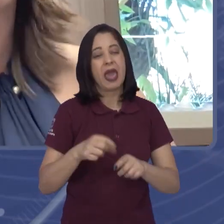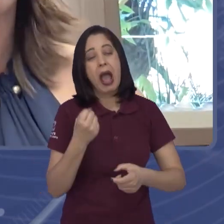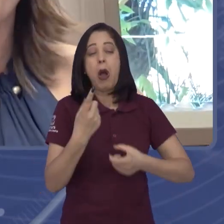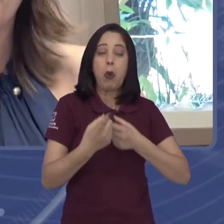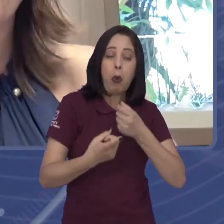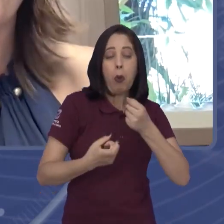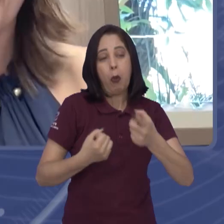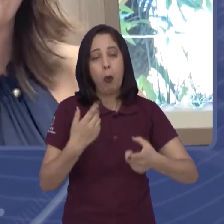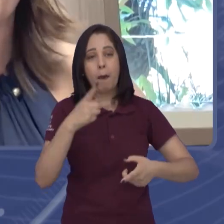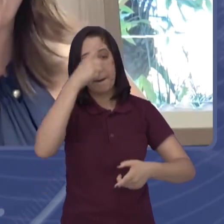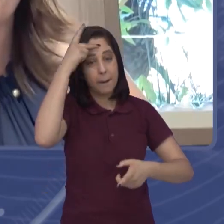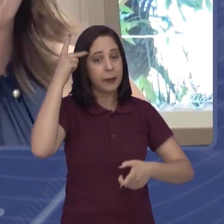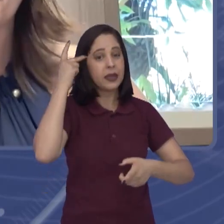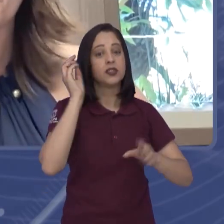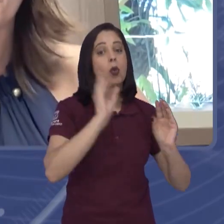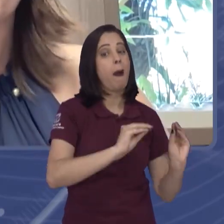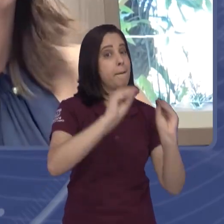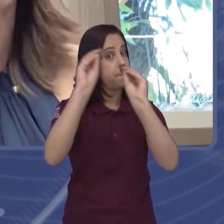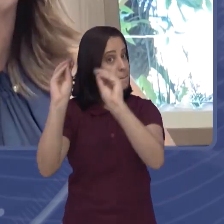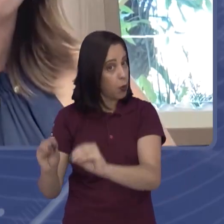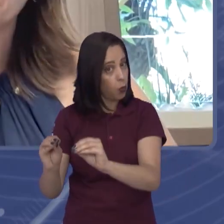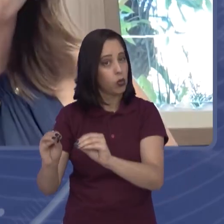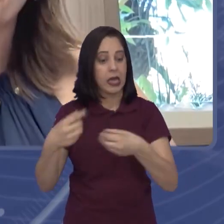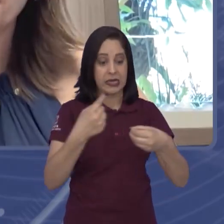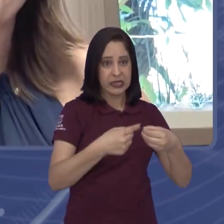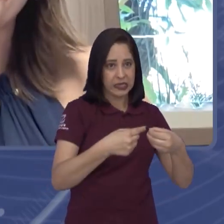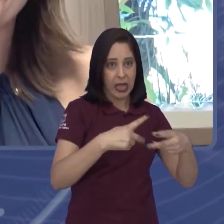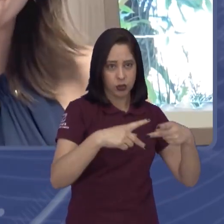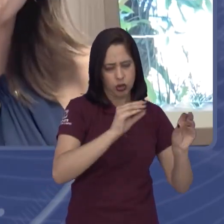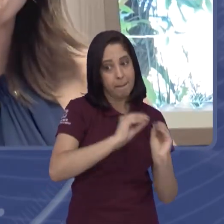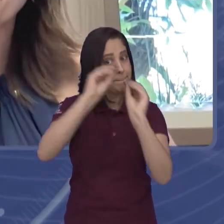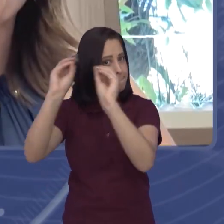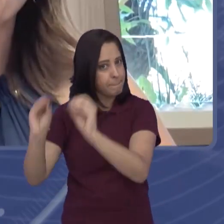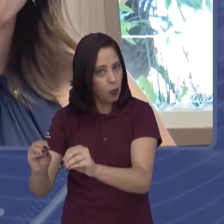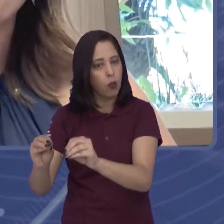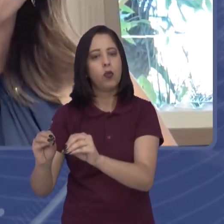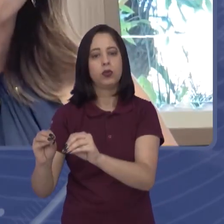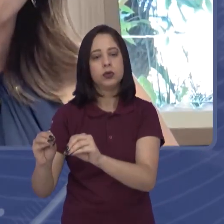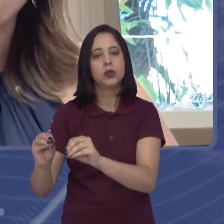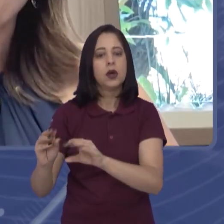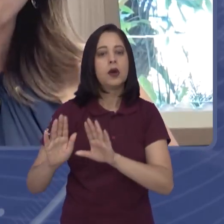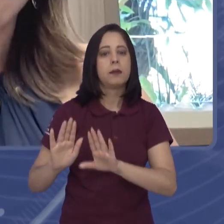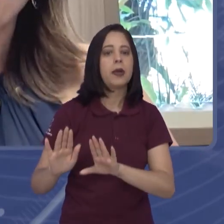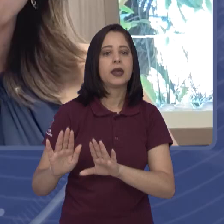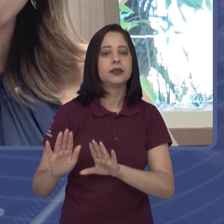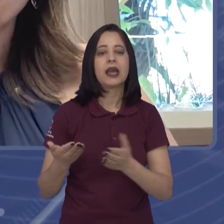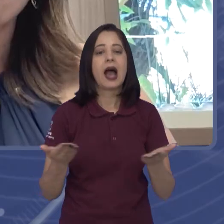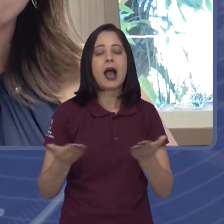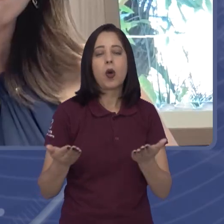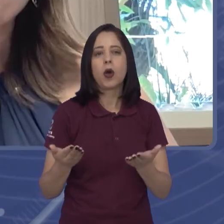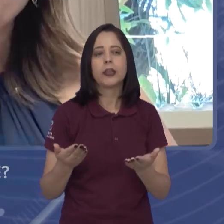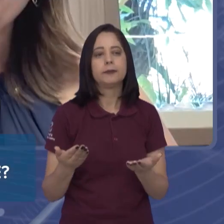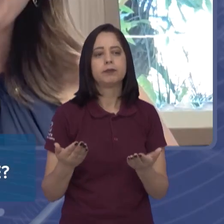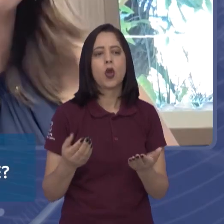da cidade, né, questões diversas, preços, a gente vai alongar isso mais para frente do programa também, mas o que tem sido mais pedido